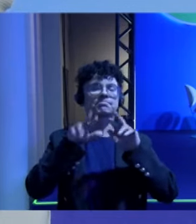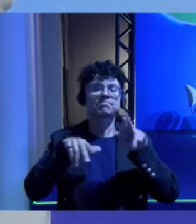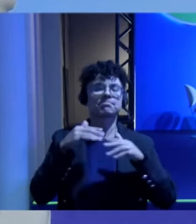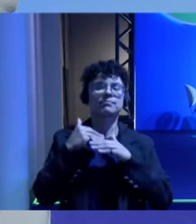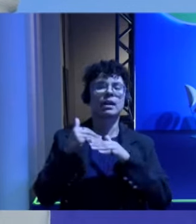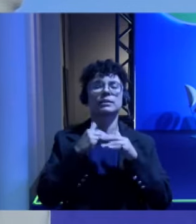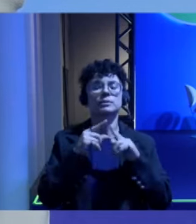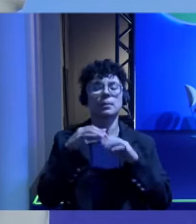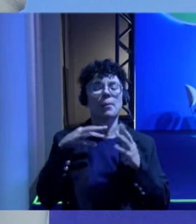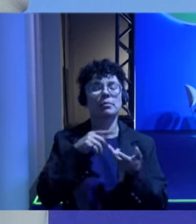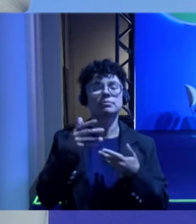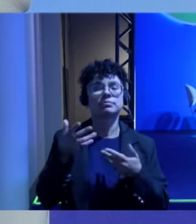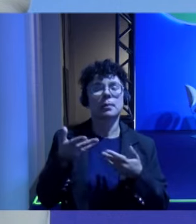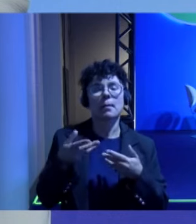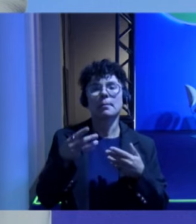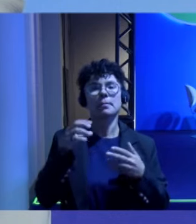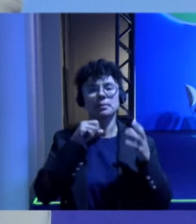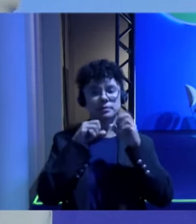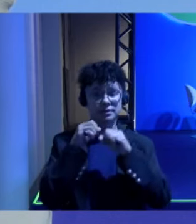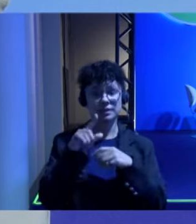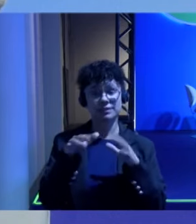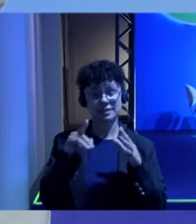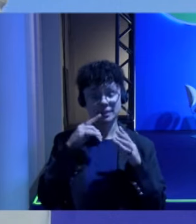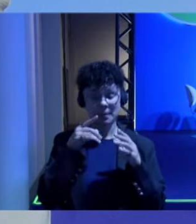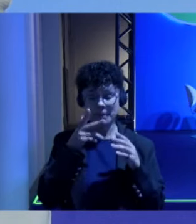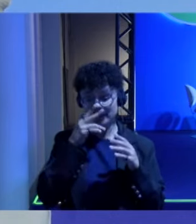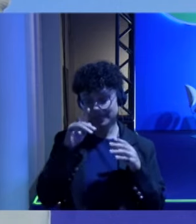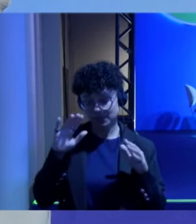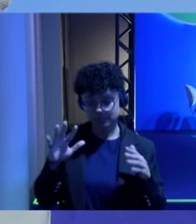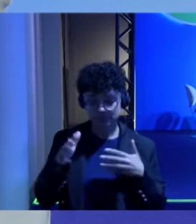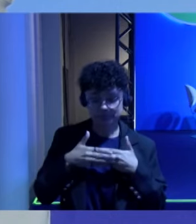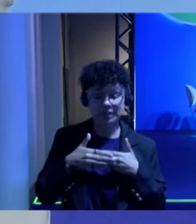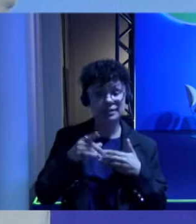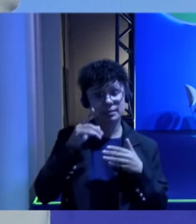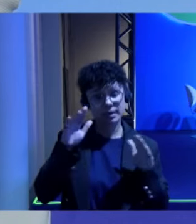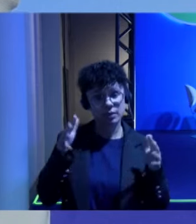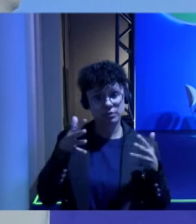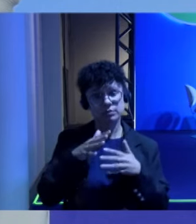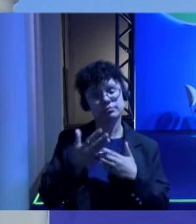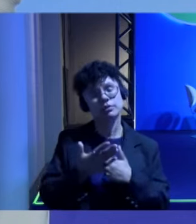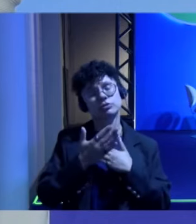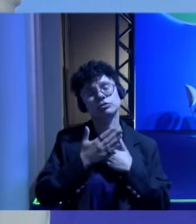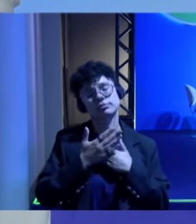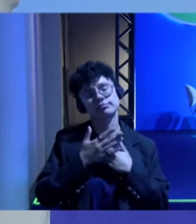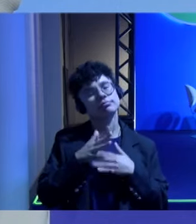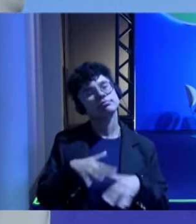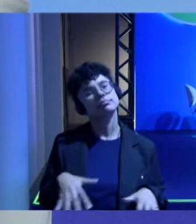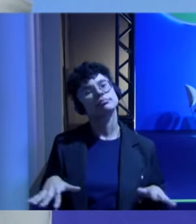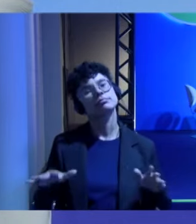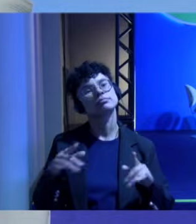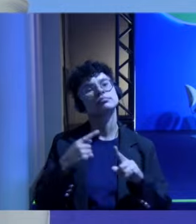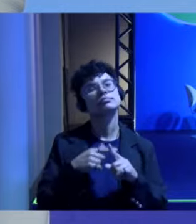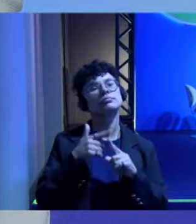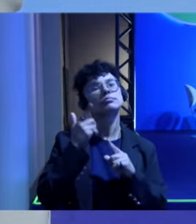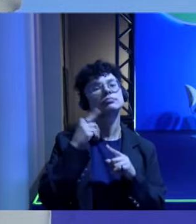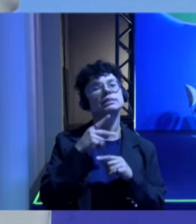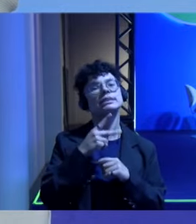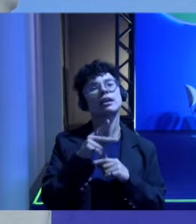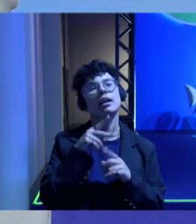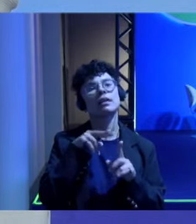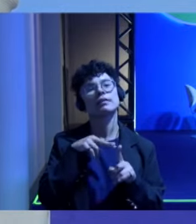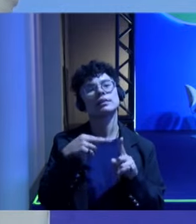mundo é tão veloz. Talvez se a gente colocar uma lente inclusiva facilite para tudo, né? A gente vai aprender a emprestar a perspectiva do